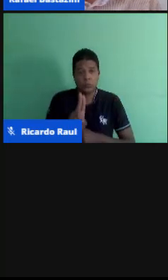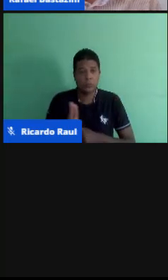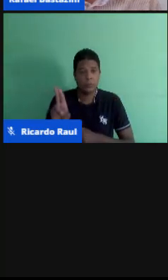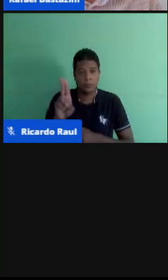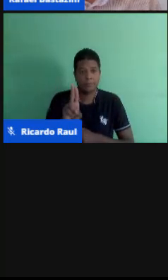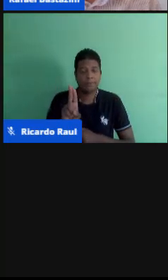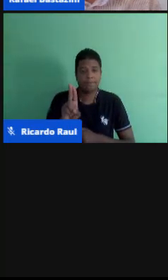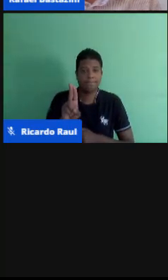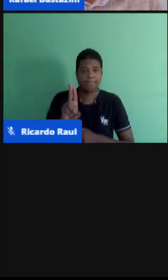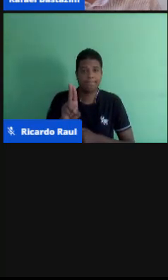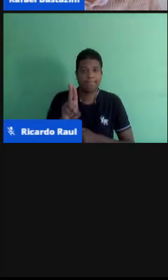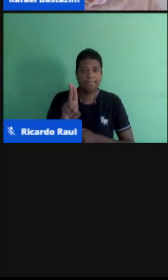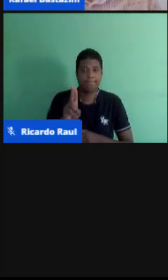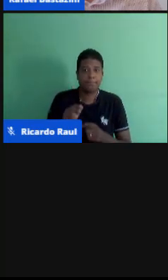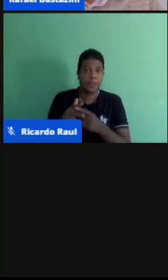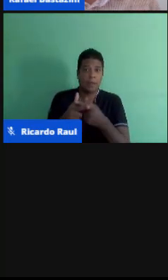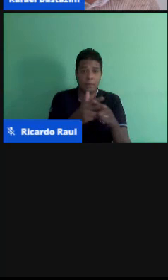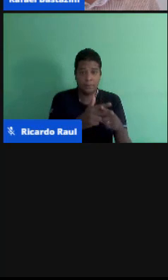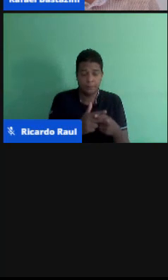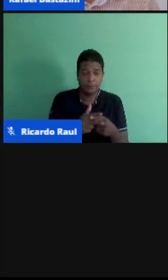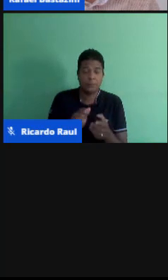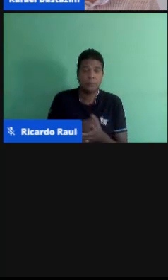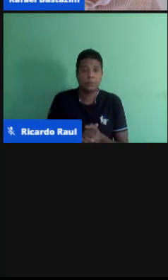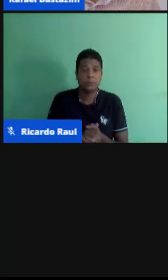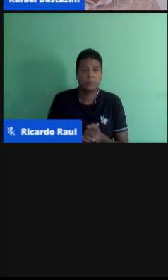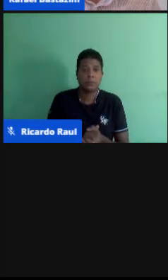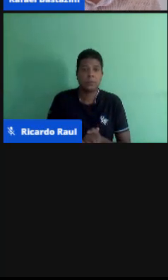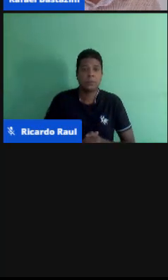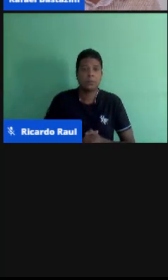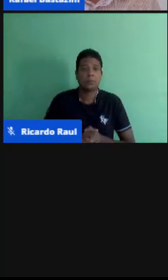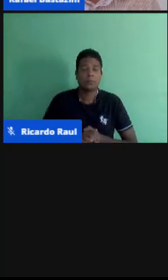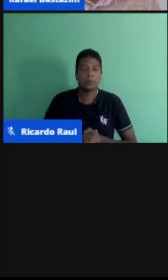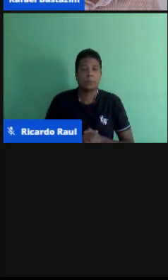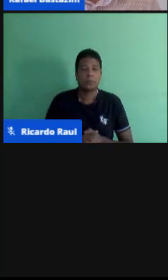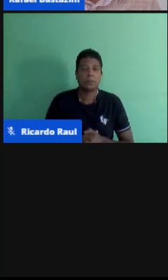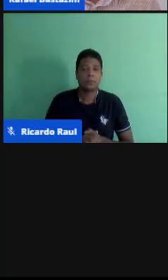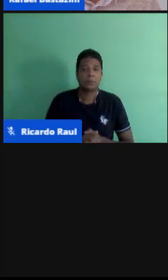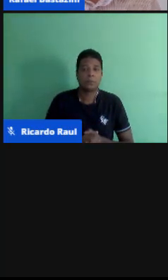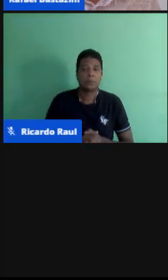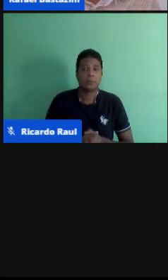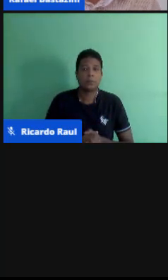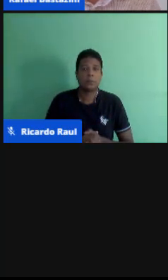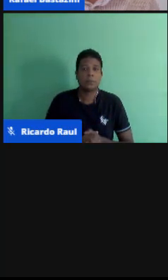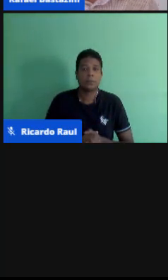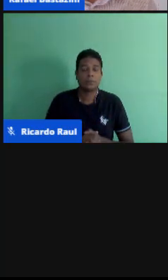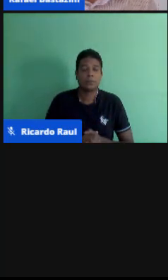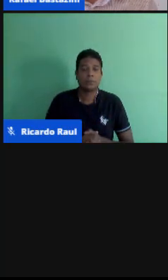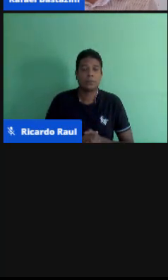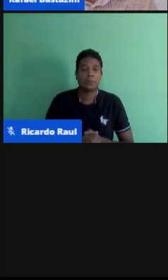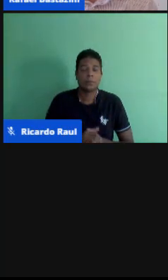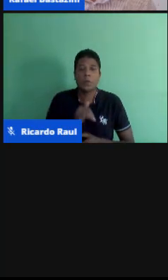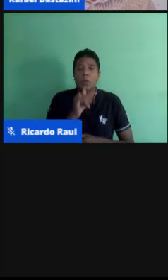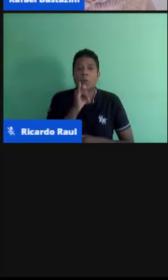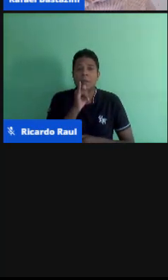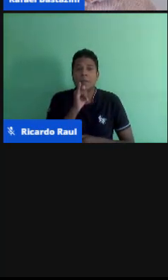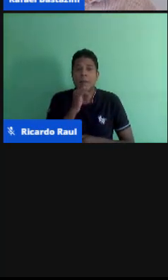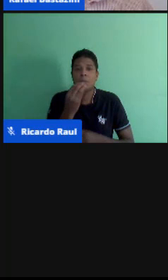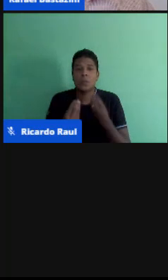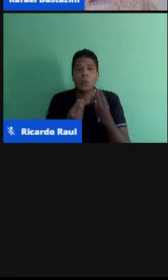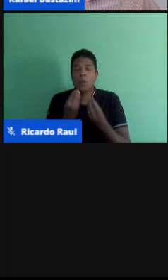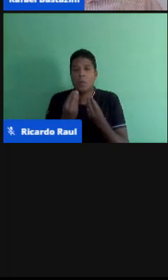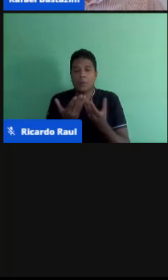utilização dessa ferramenta. No próximo slide, já pode passar, eu vou mostrar um exemplo prático